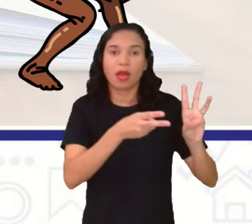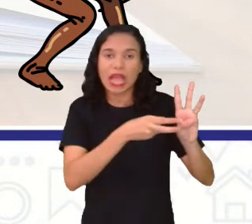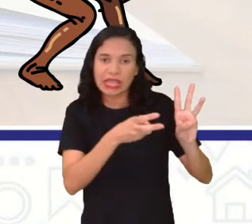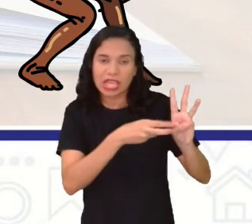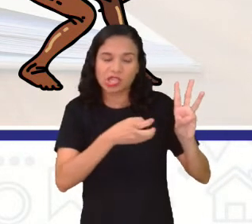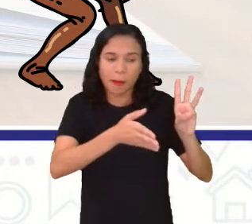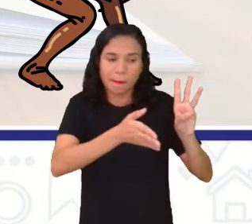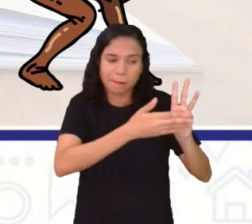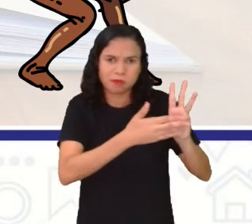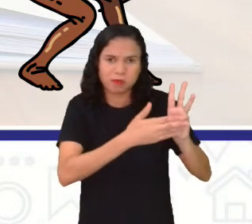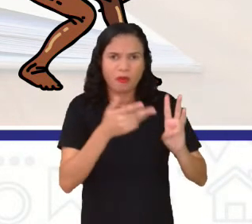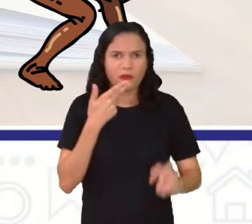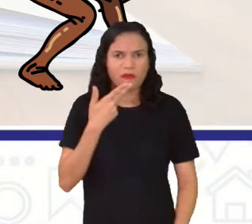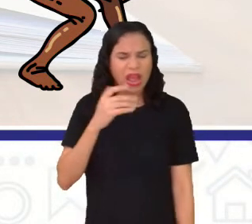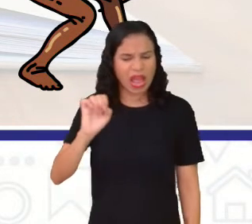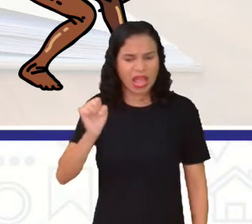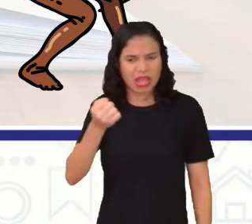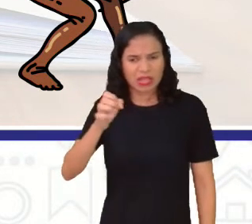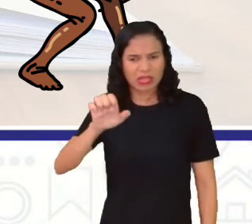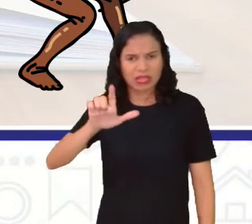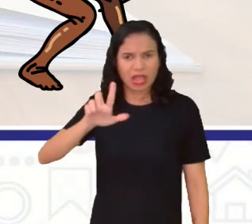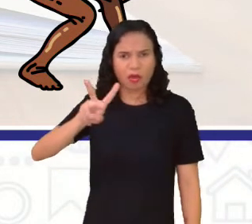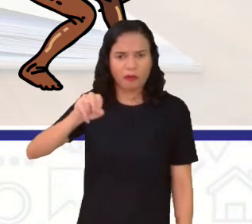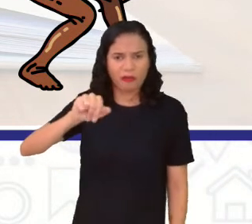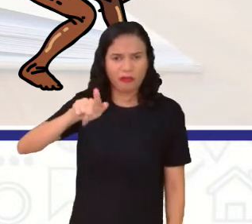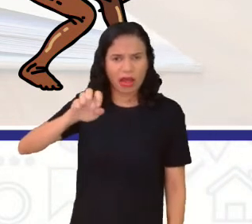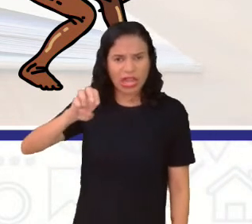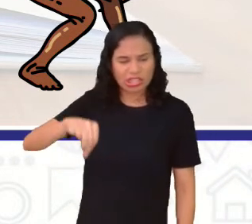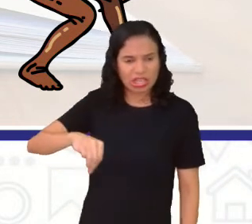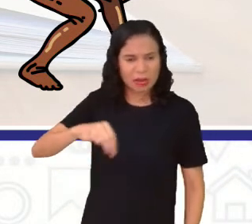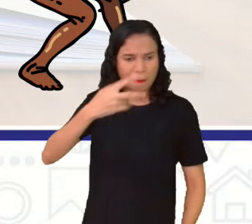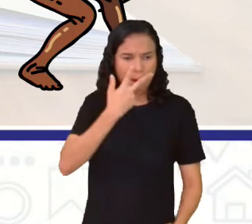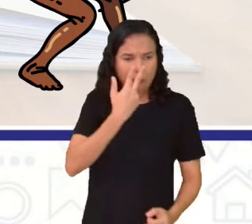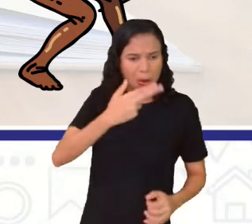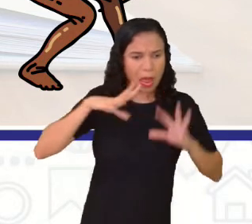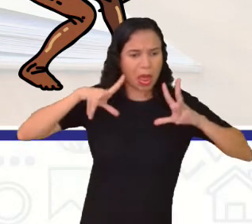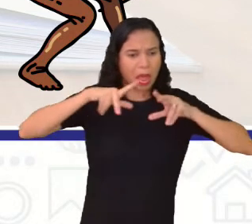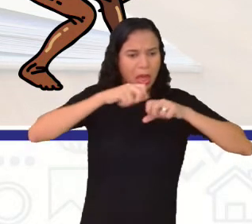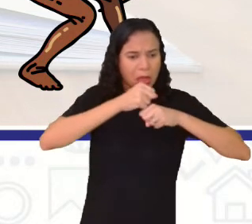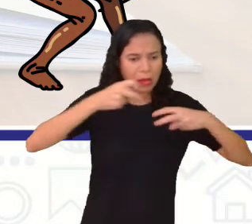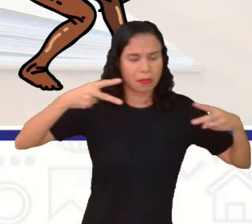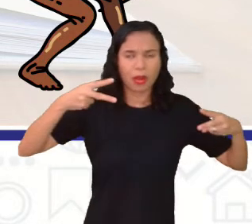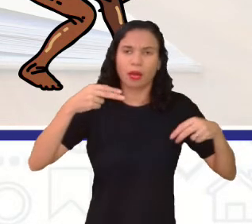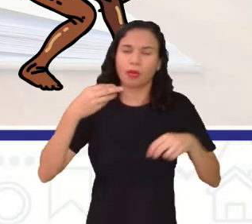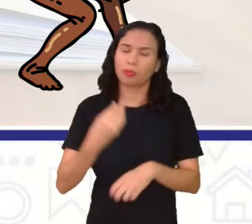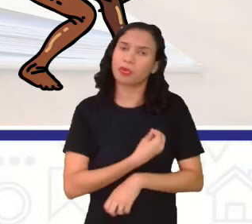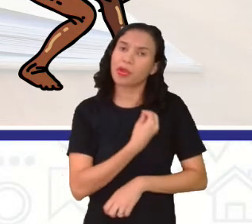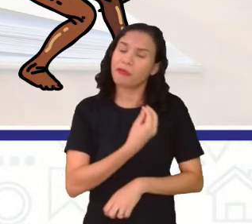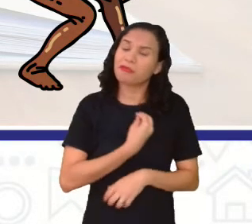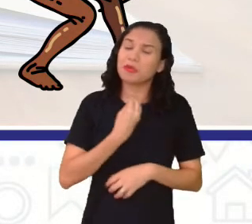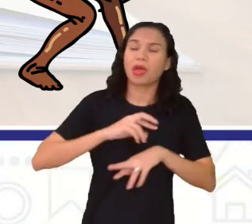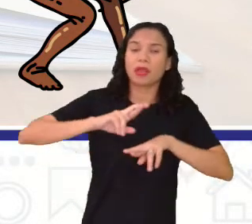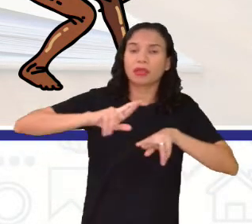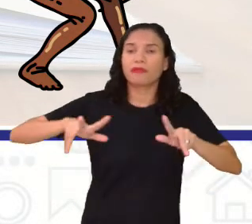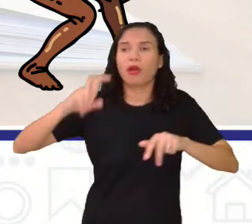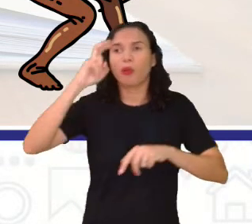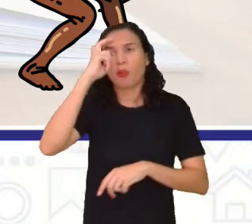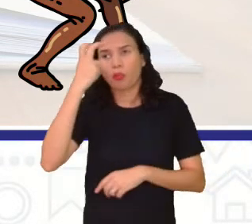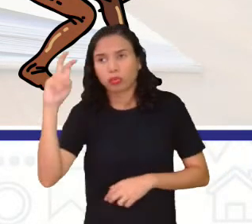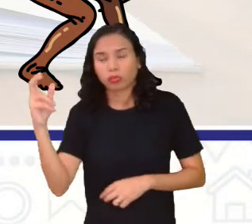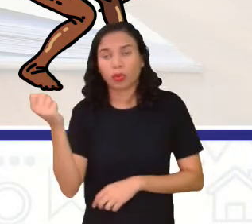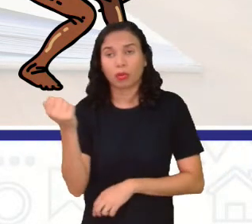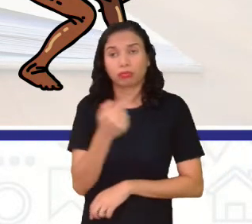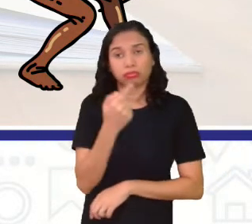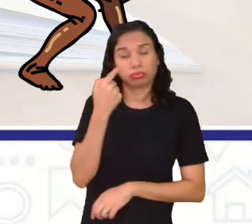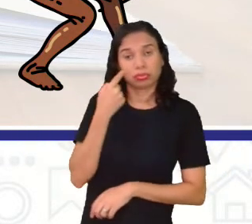como selvagens. Né? Por quê? Porque viviam, né, de uma forma considerada mais rudimentar do que a que eles